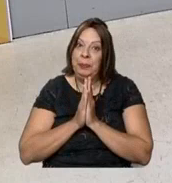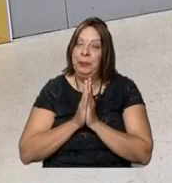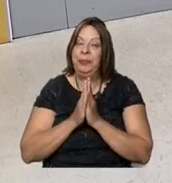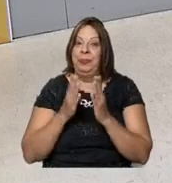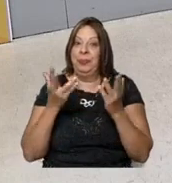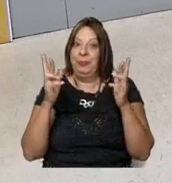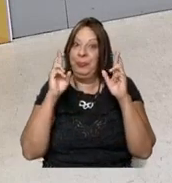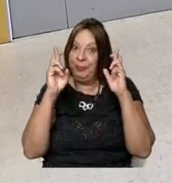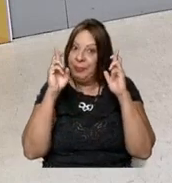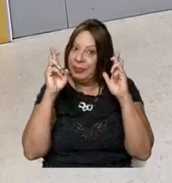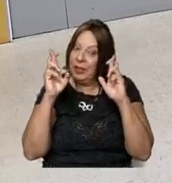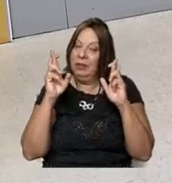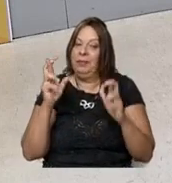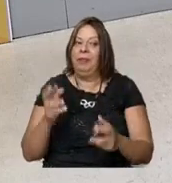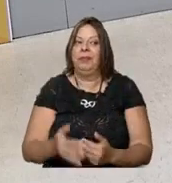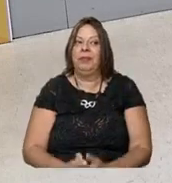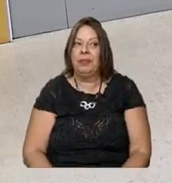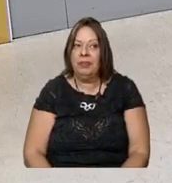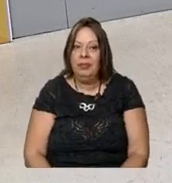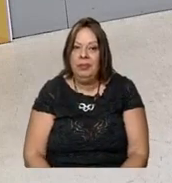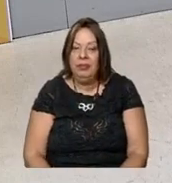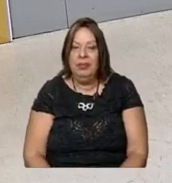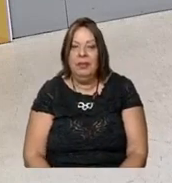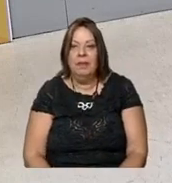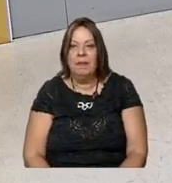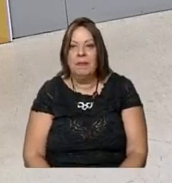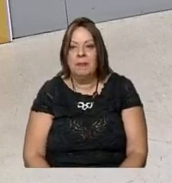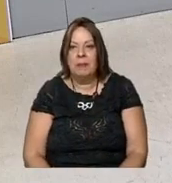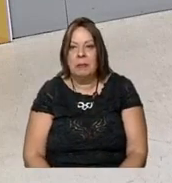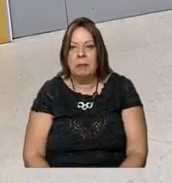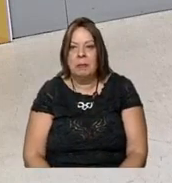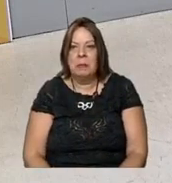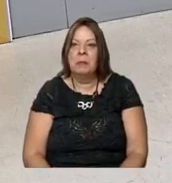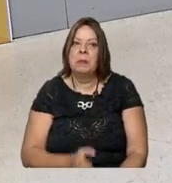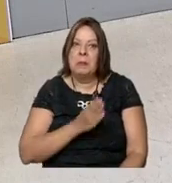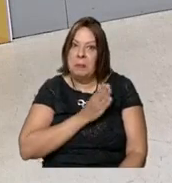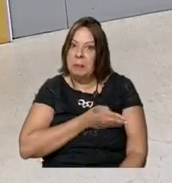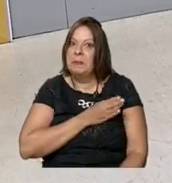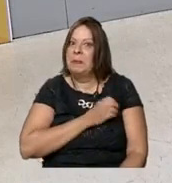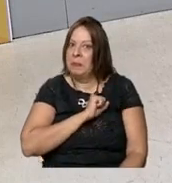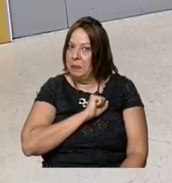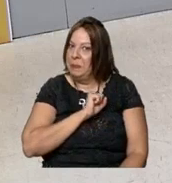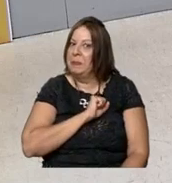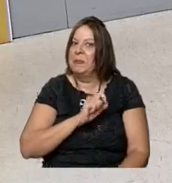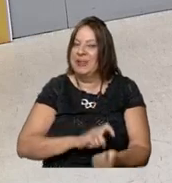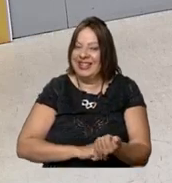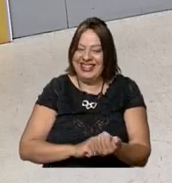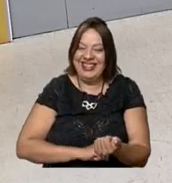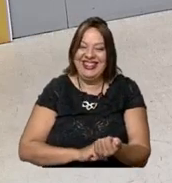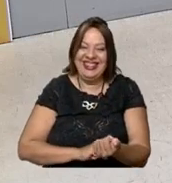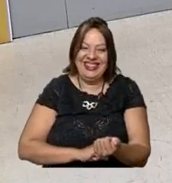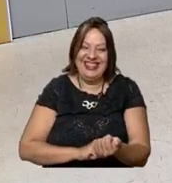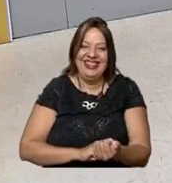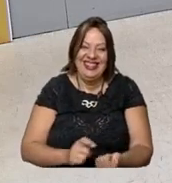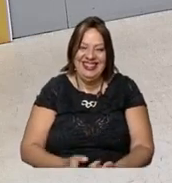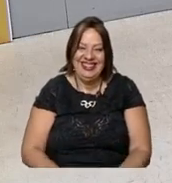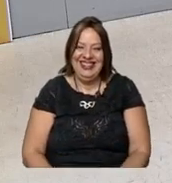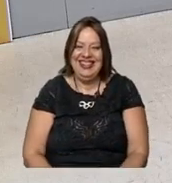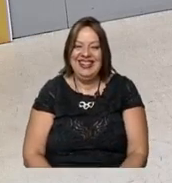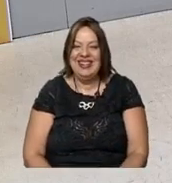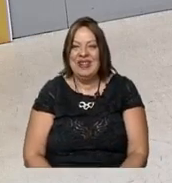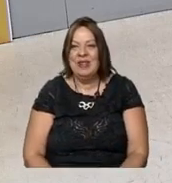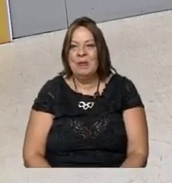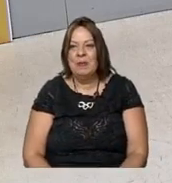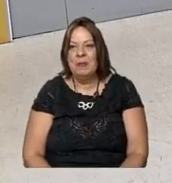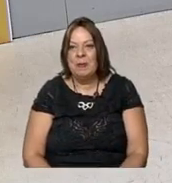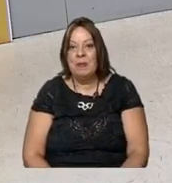pra criança. Vai lá, menino, na cozinha, pega água com açúcar que o coração acelerou. Tem gente por uma bolinha. É, será que é